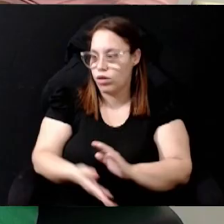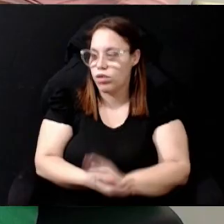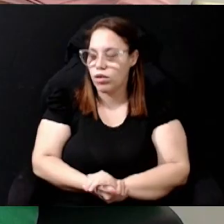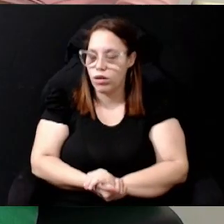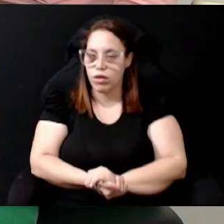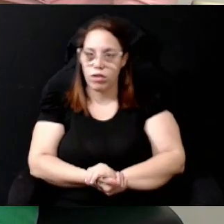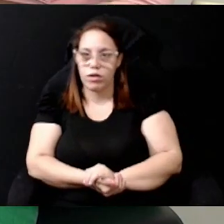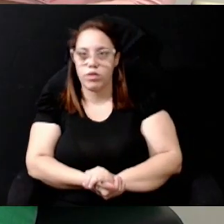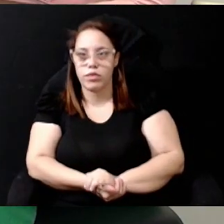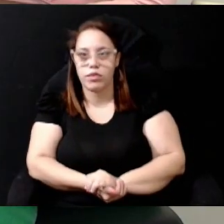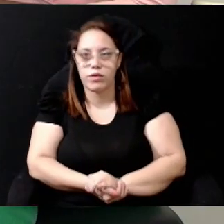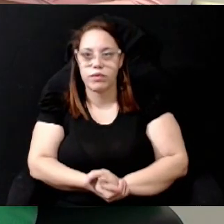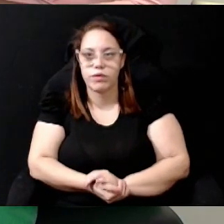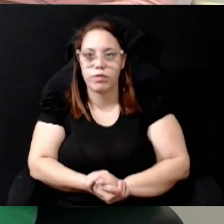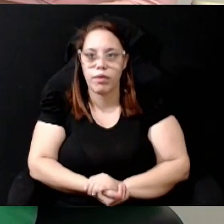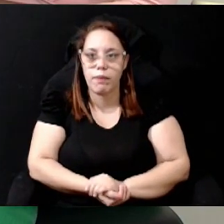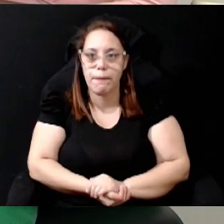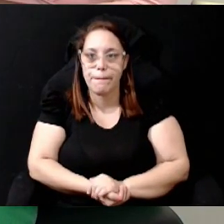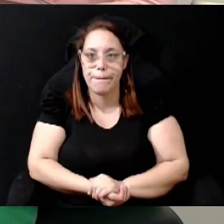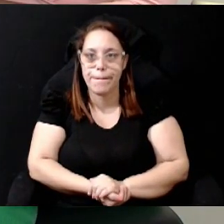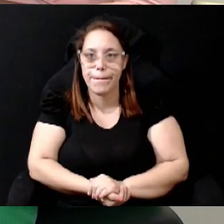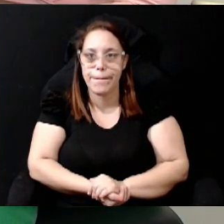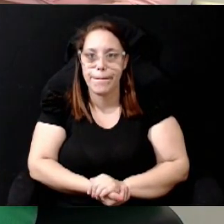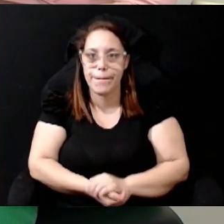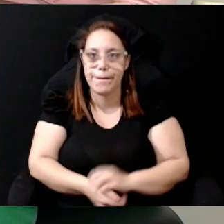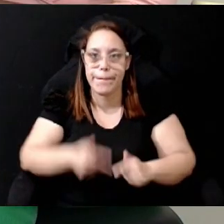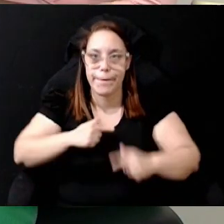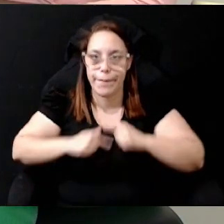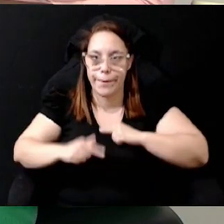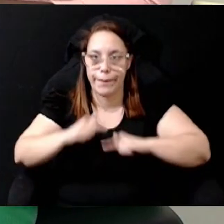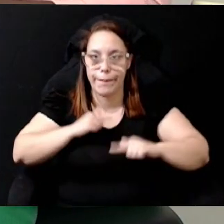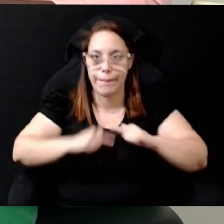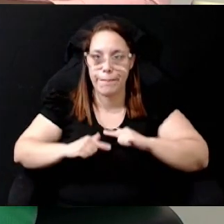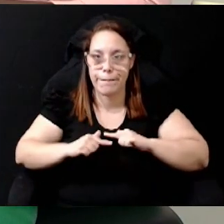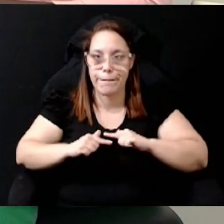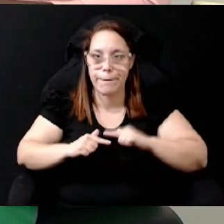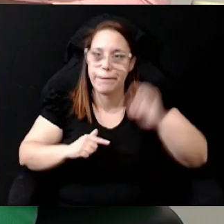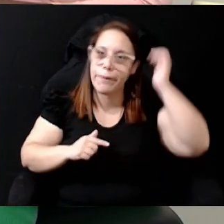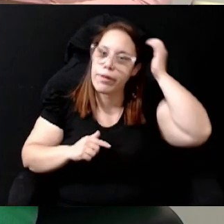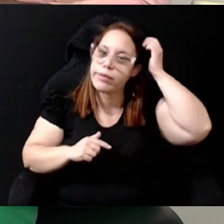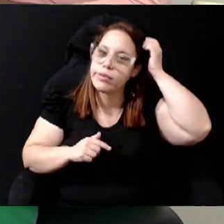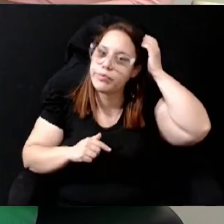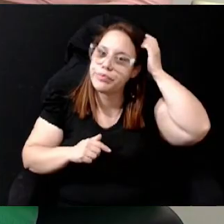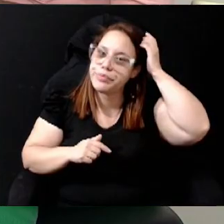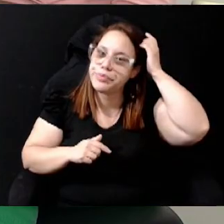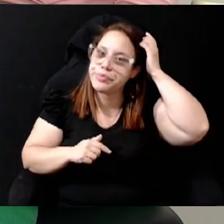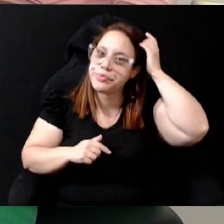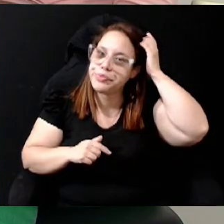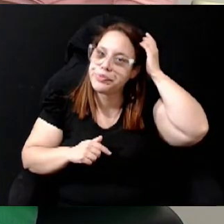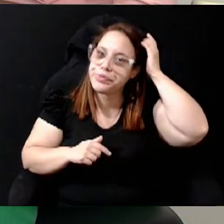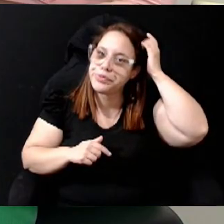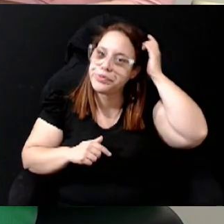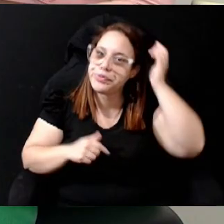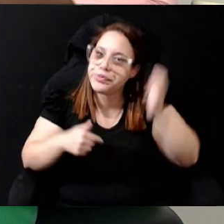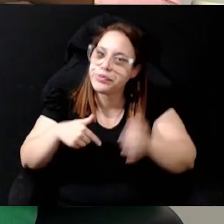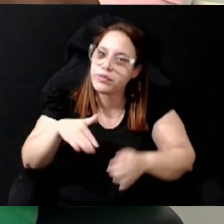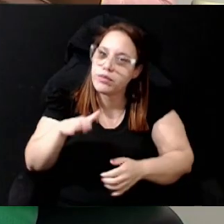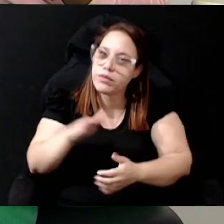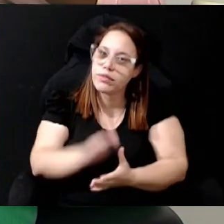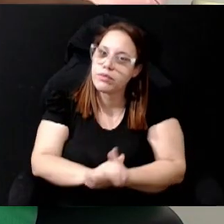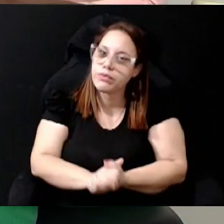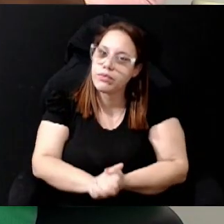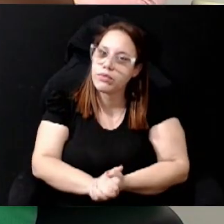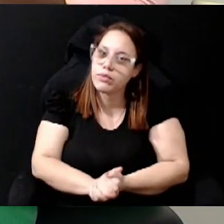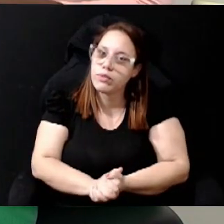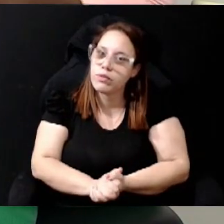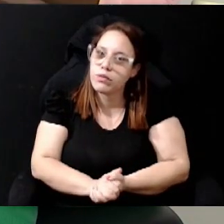bem desconstruídos, né? Porque ainda no cargo de gestores da rede, ainda a maioria das pessoas são brancas, né? Então as pessoas que foram